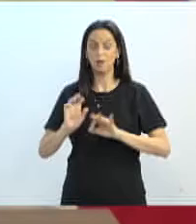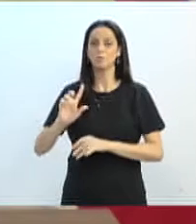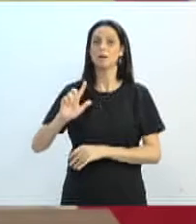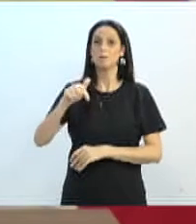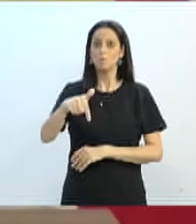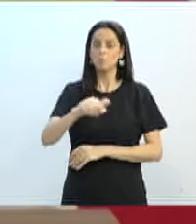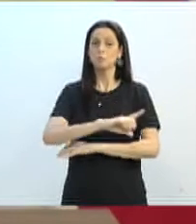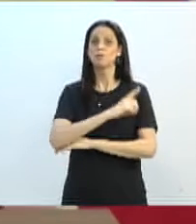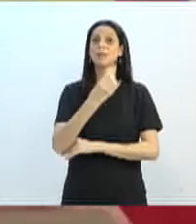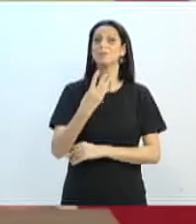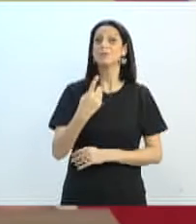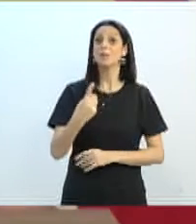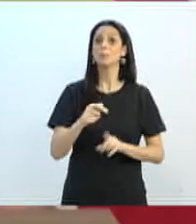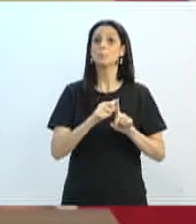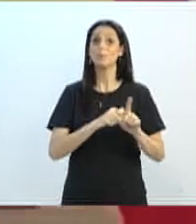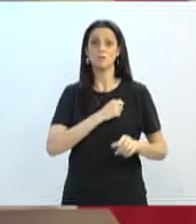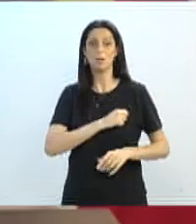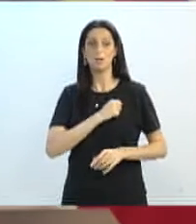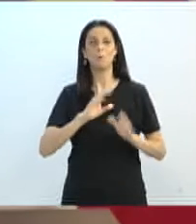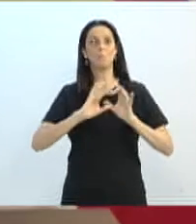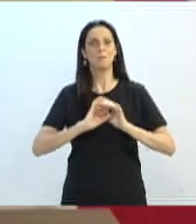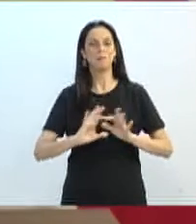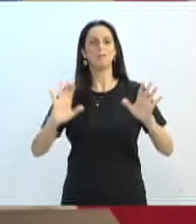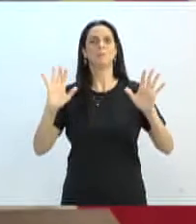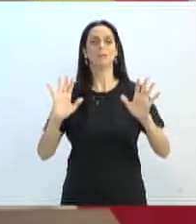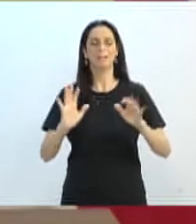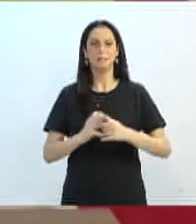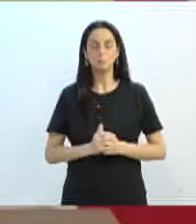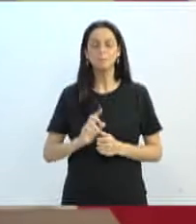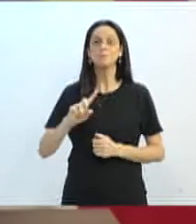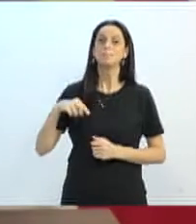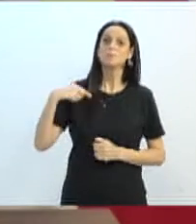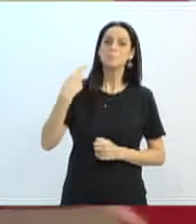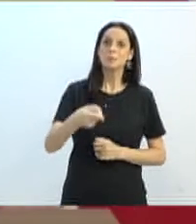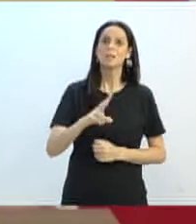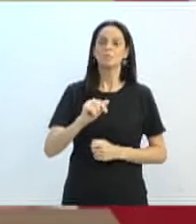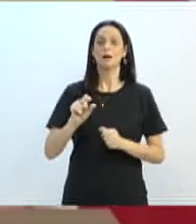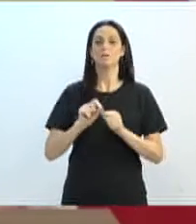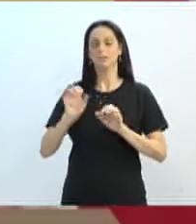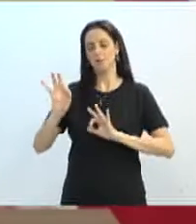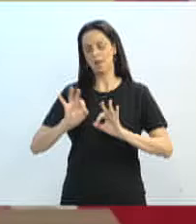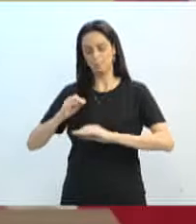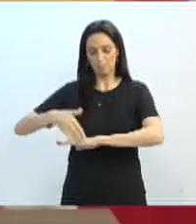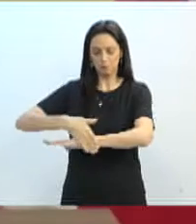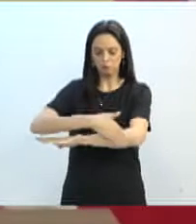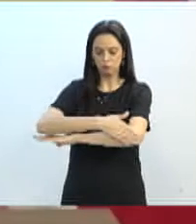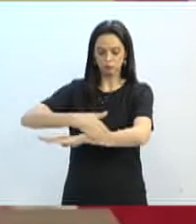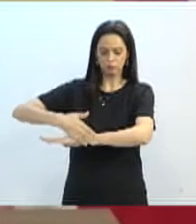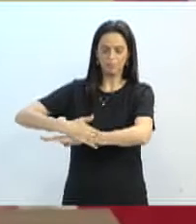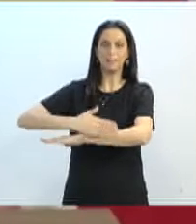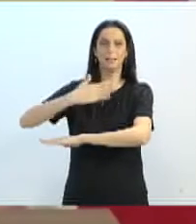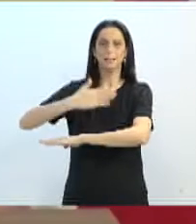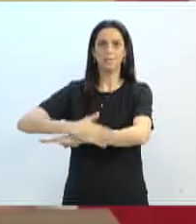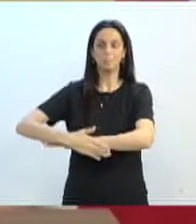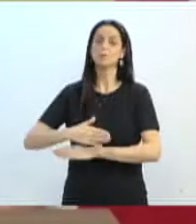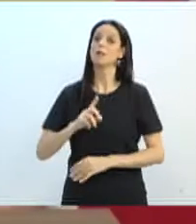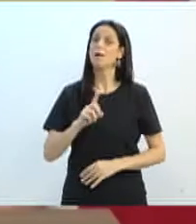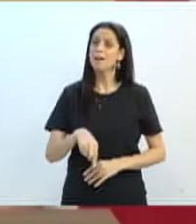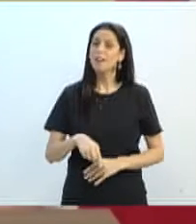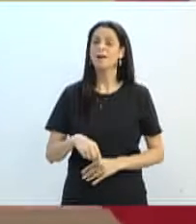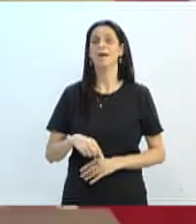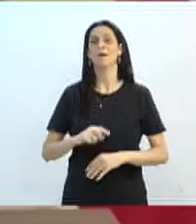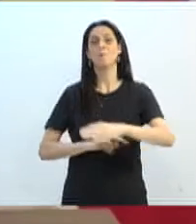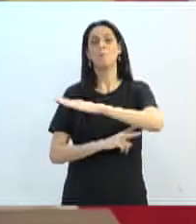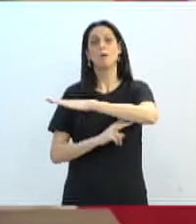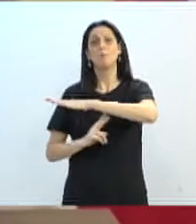no dia 31, na próxima terça-feira, depois será feito a contenção. Então, mais um acesso importante para a nossa